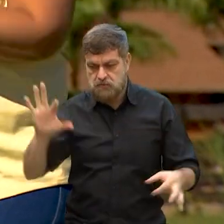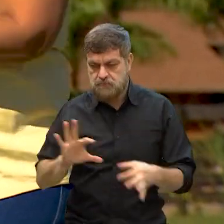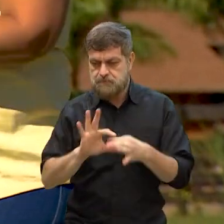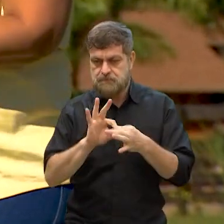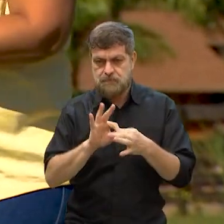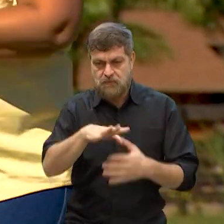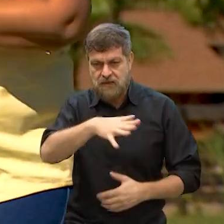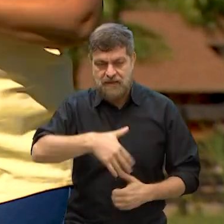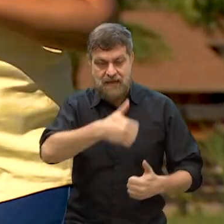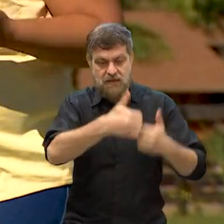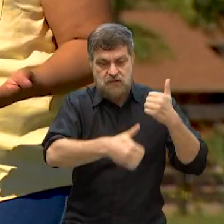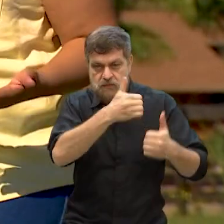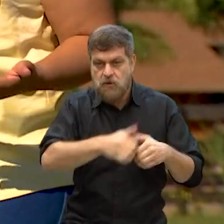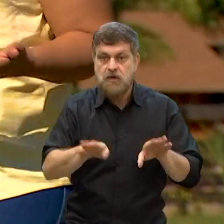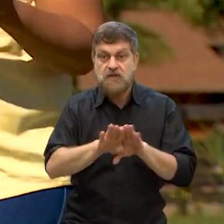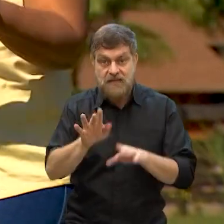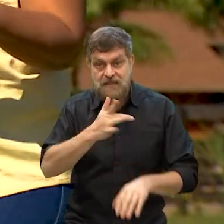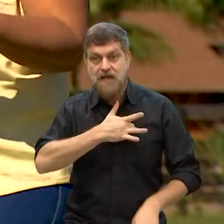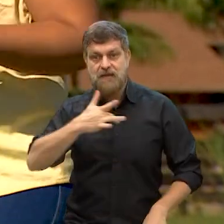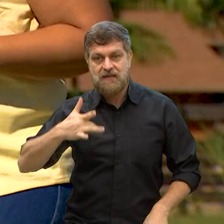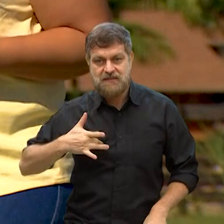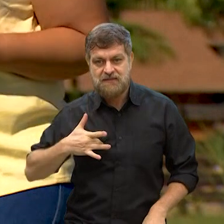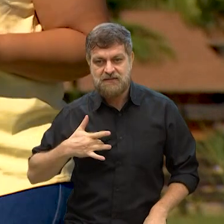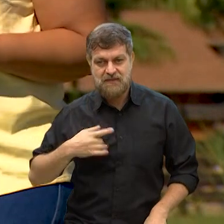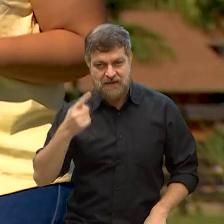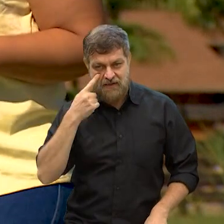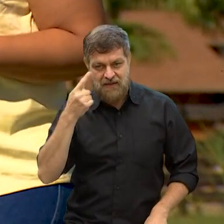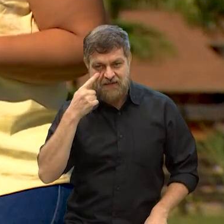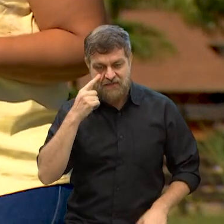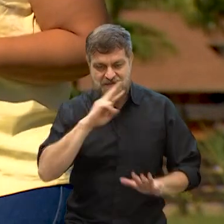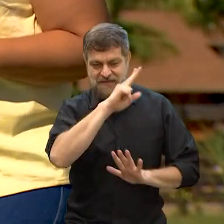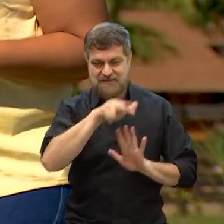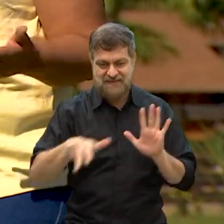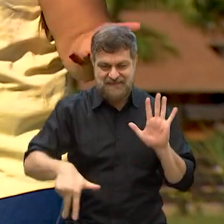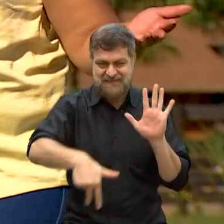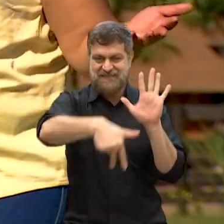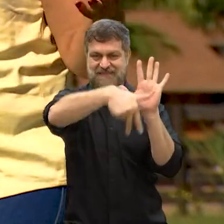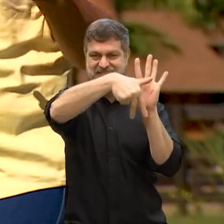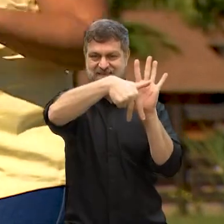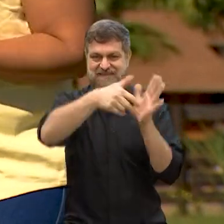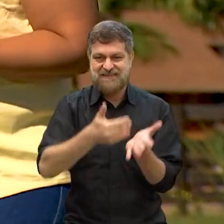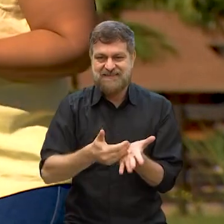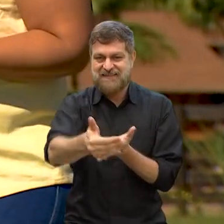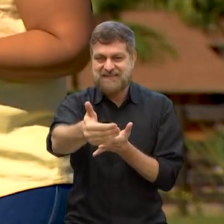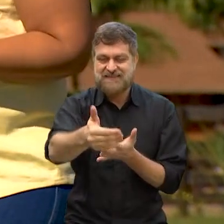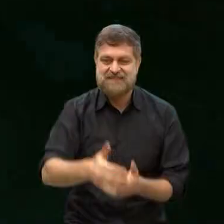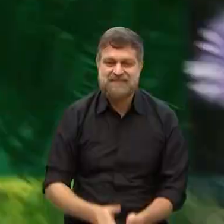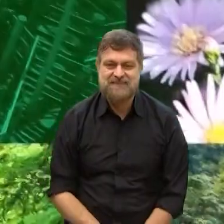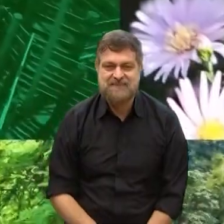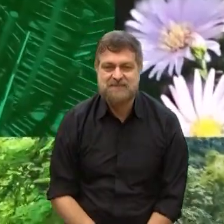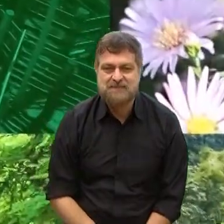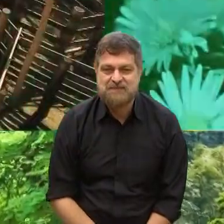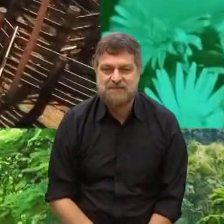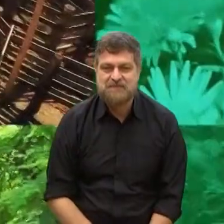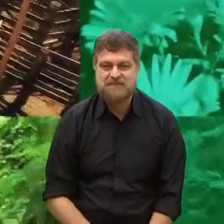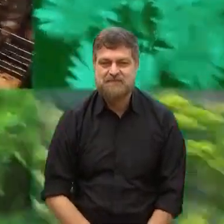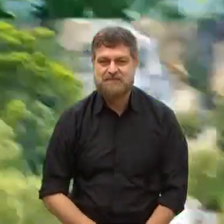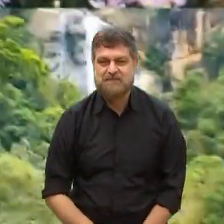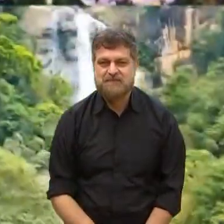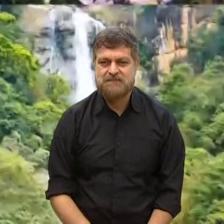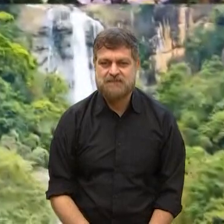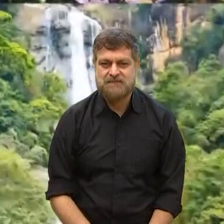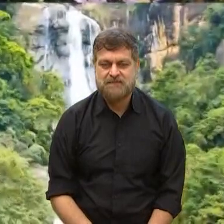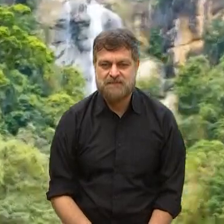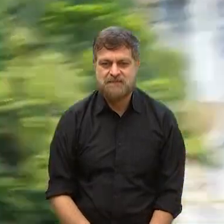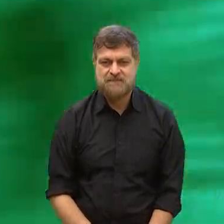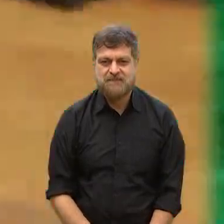humano nos esportes e na saúde? Descubra no Meu Ambiente de hoje, que começa agora!